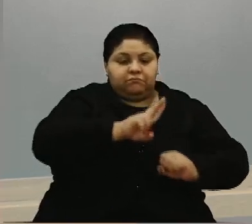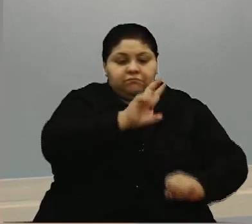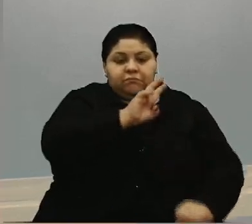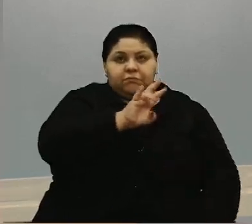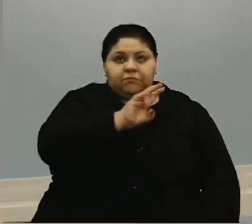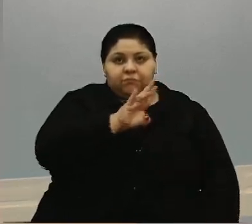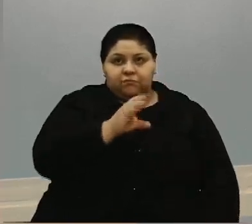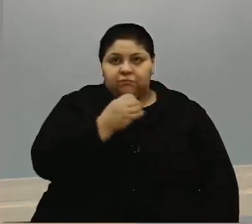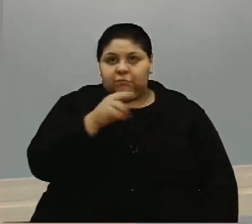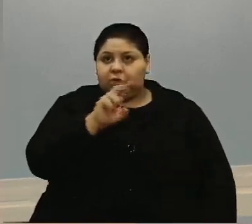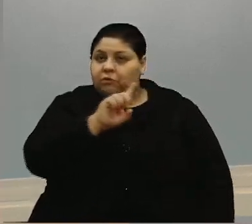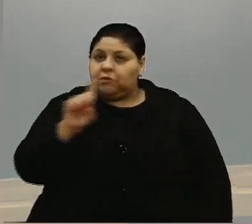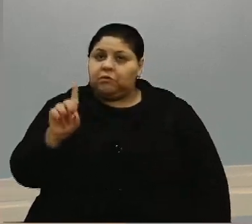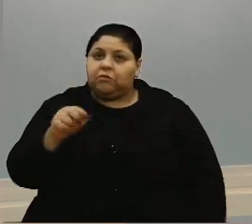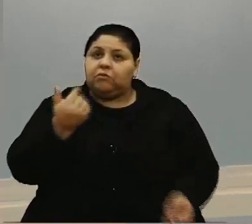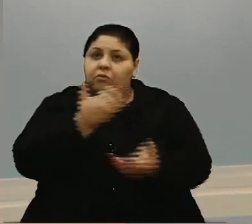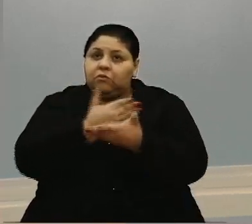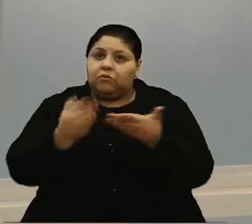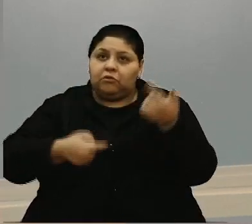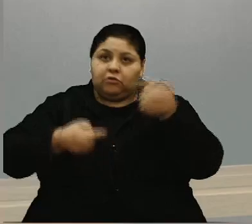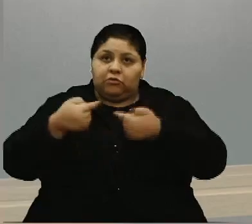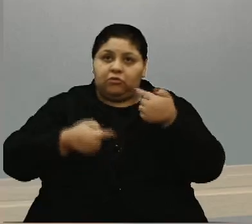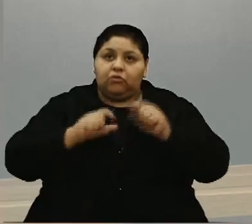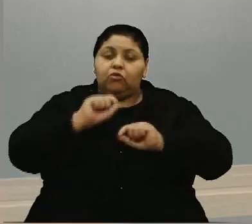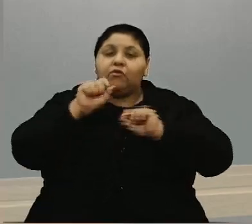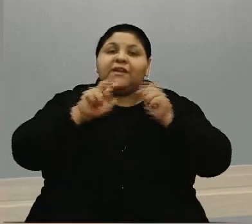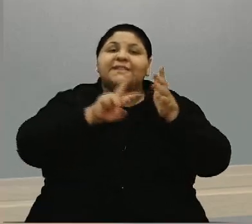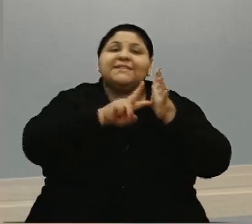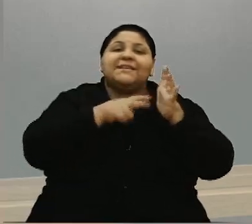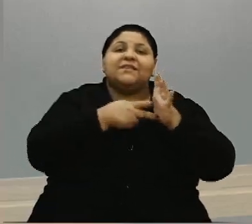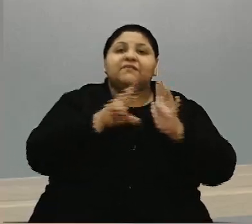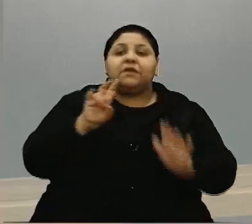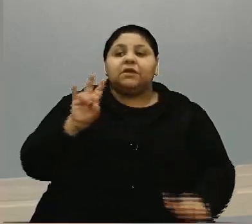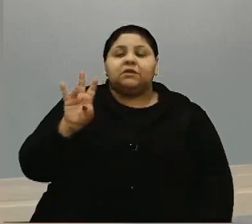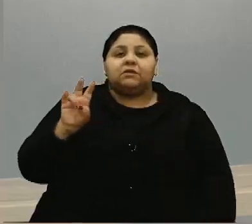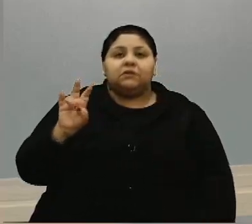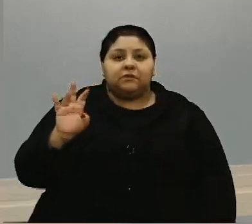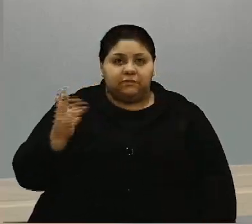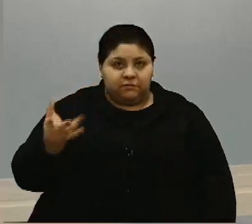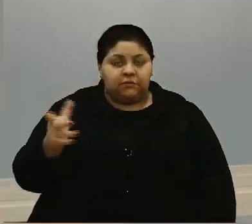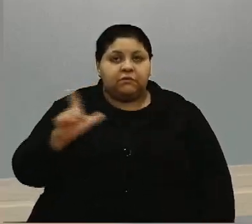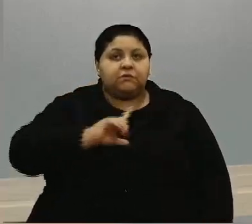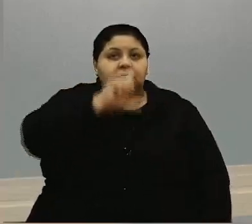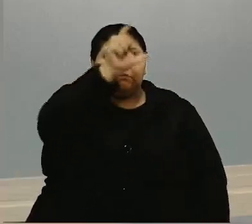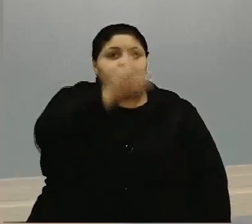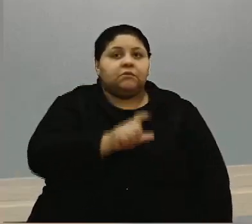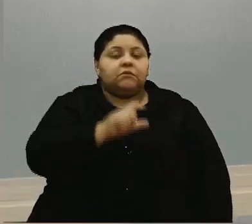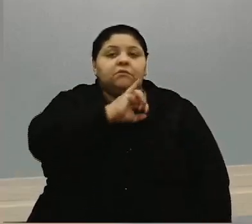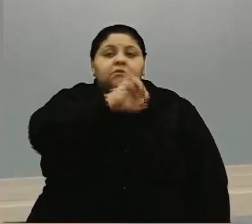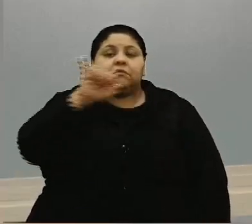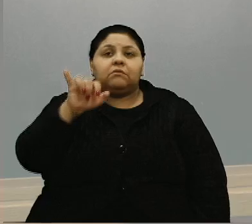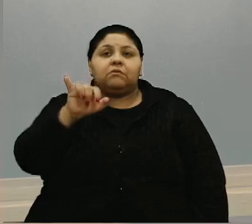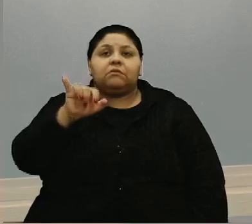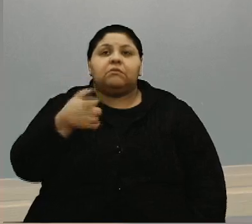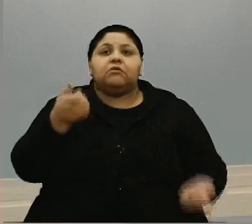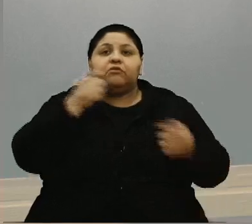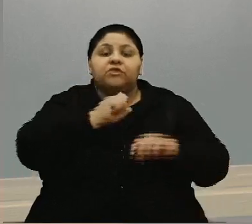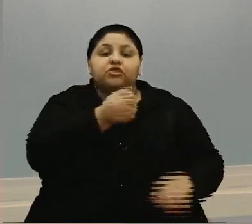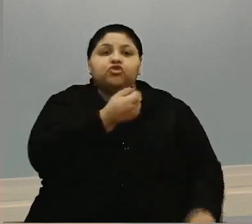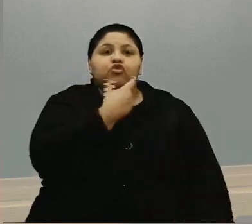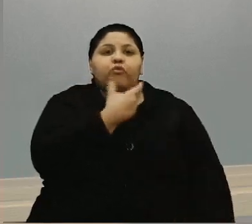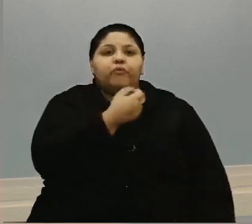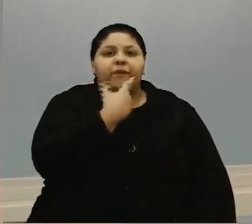não, vamos começar a discutir o que é droga, né? Tem gente que diz, eu preciso de comprimido